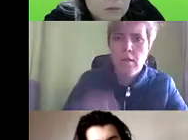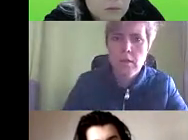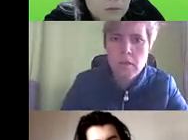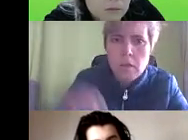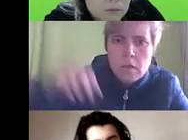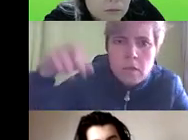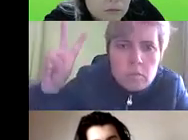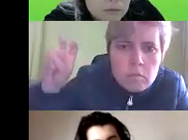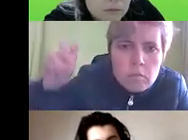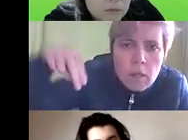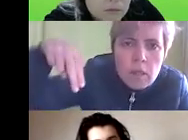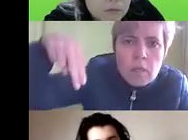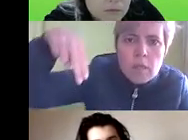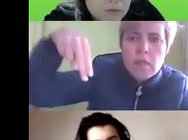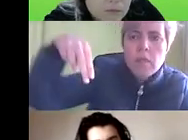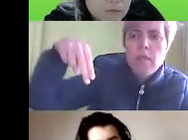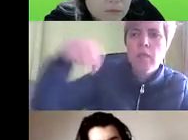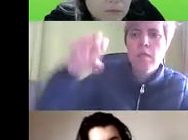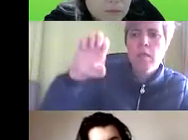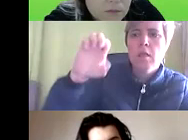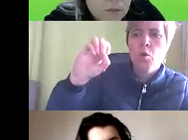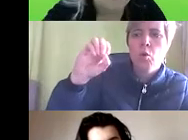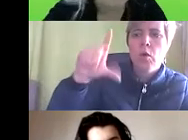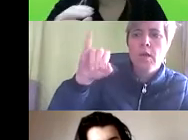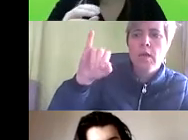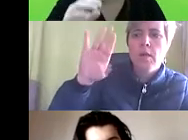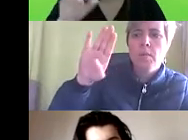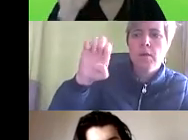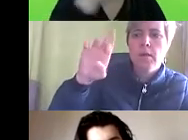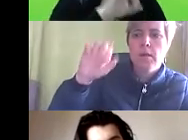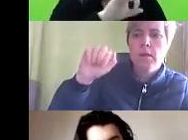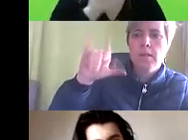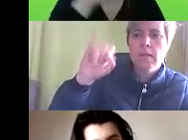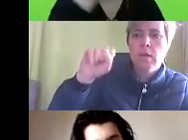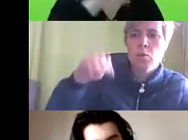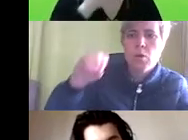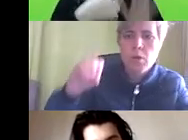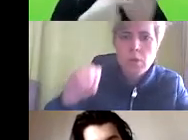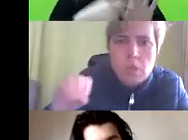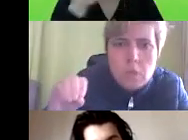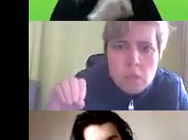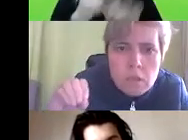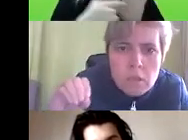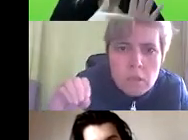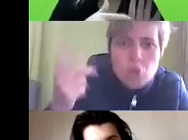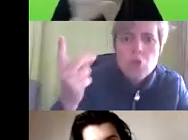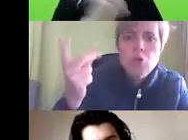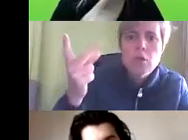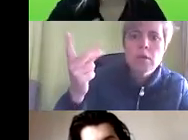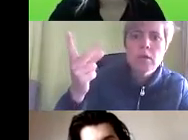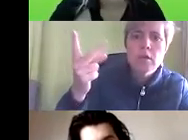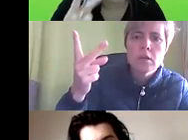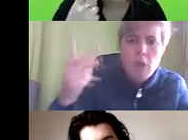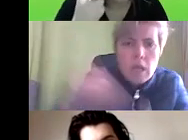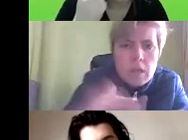de Reduzir as Cabeças sobre a Nova Servidão na Sociedade Ultraliberal, de Danny Robert